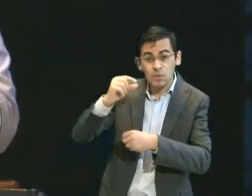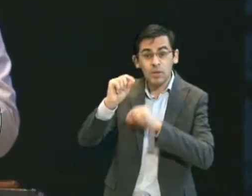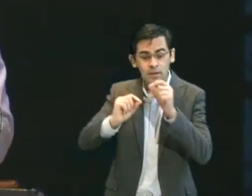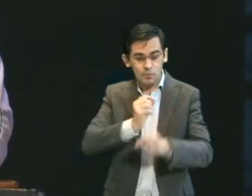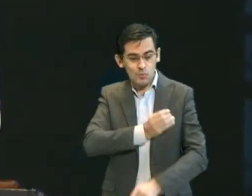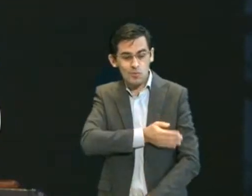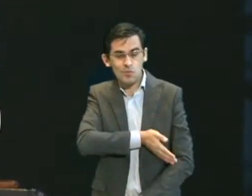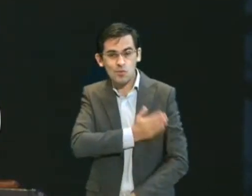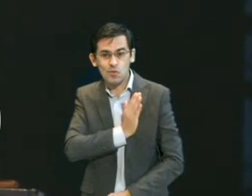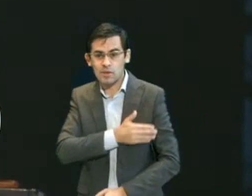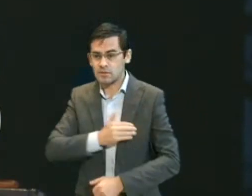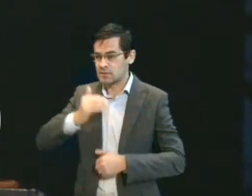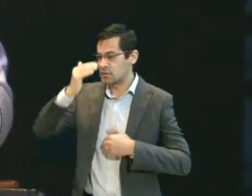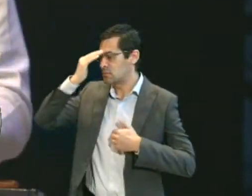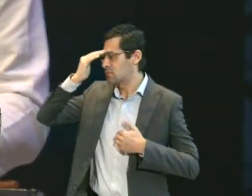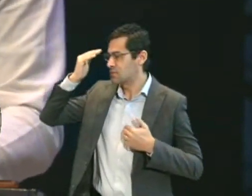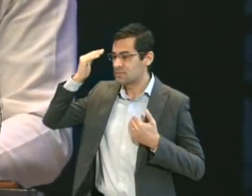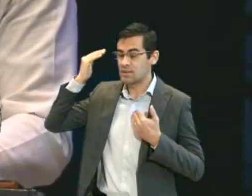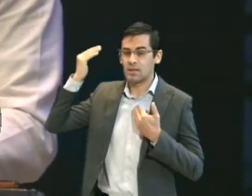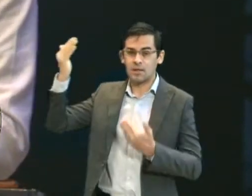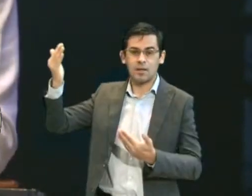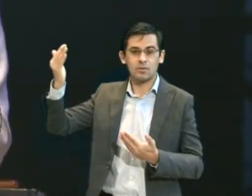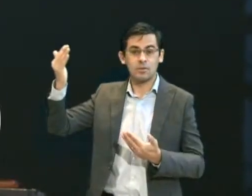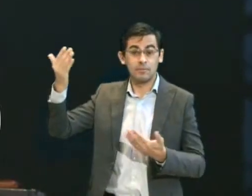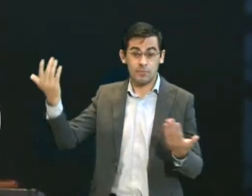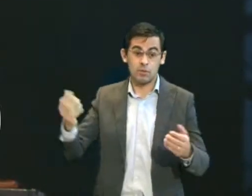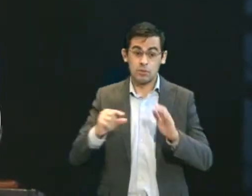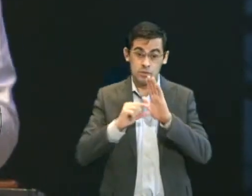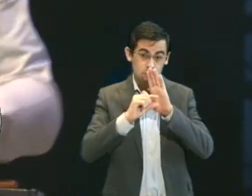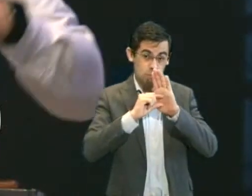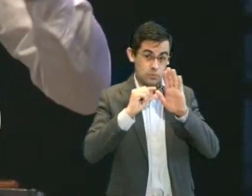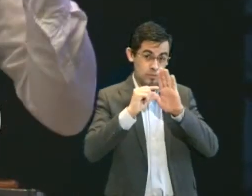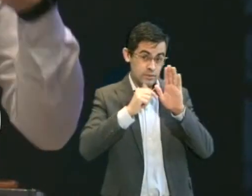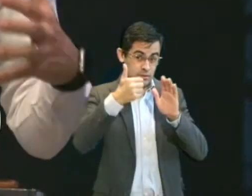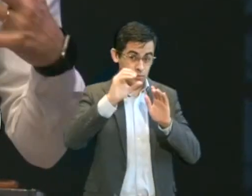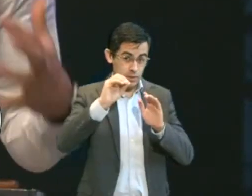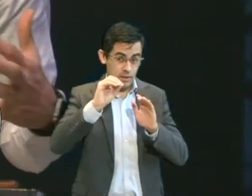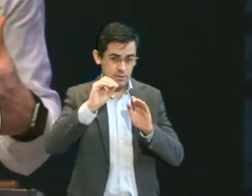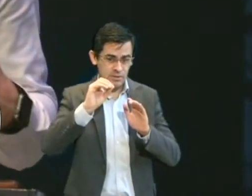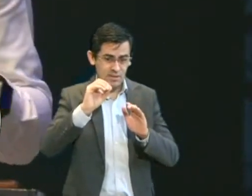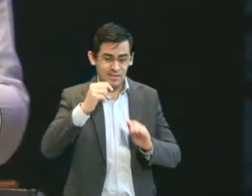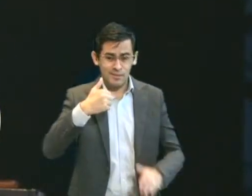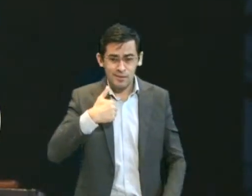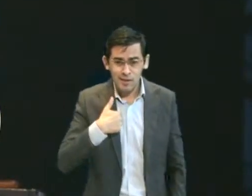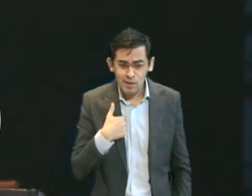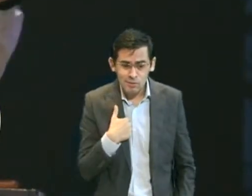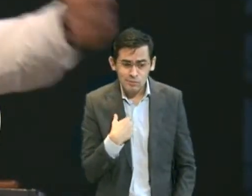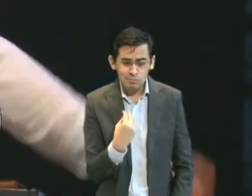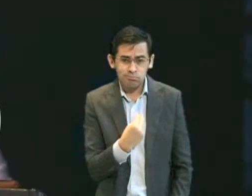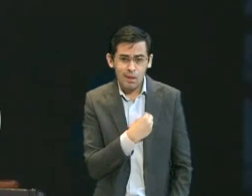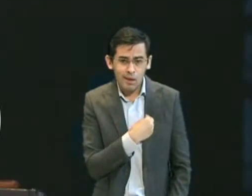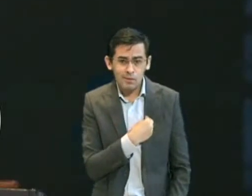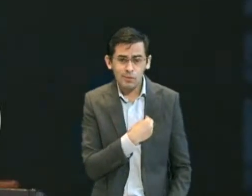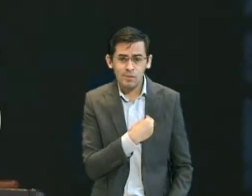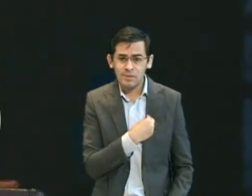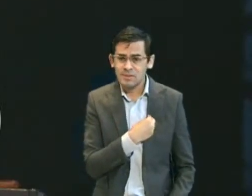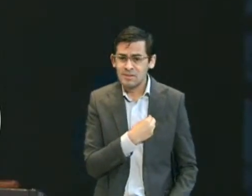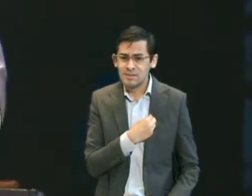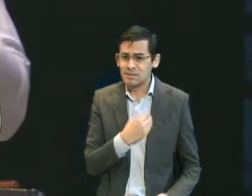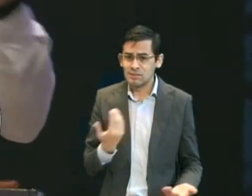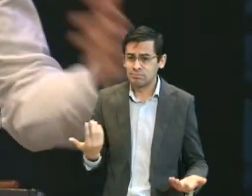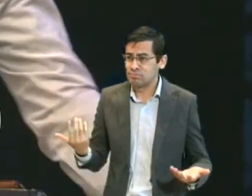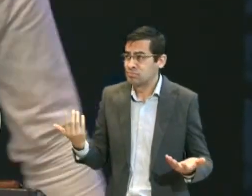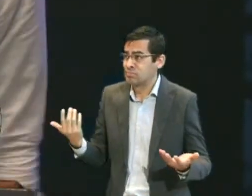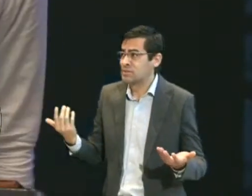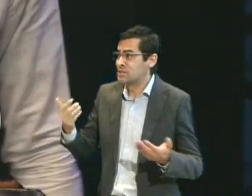agradecido. Eu acho interessante que ele vai dizer assim no versículo 10: sou indigno de todas as misericórdias, de